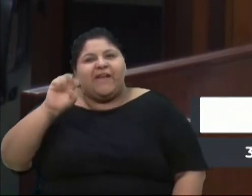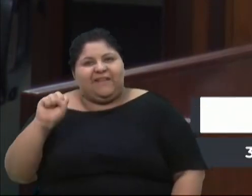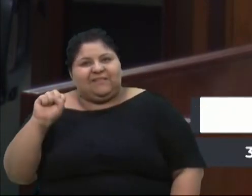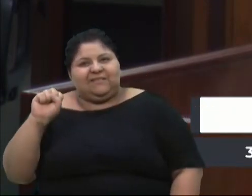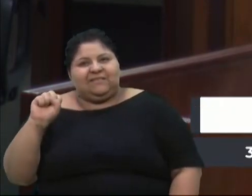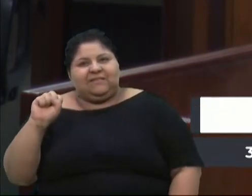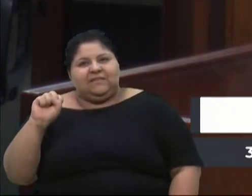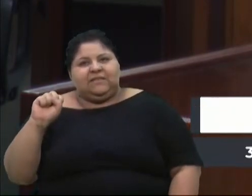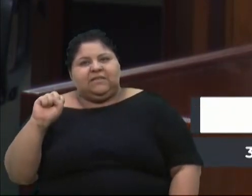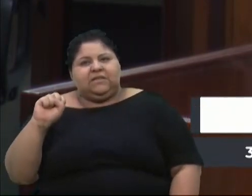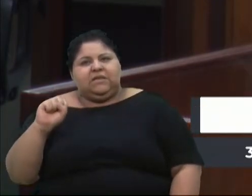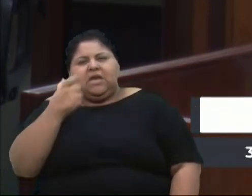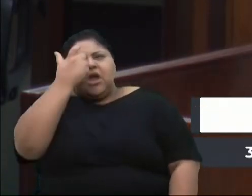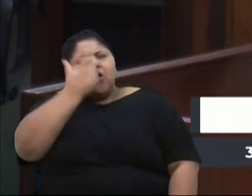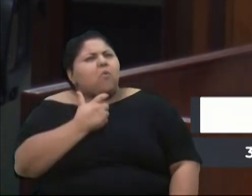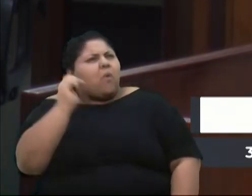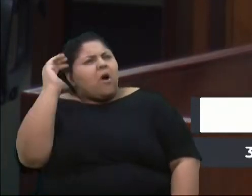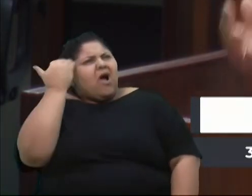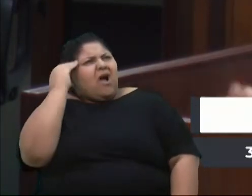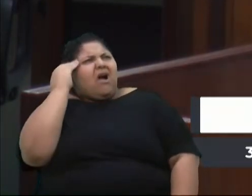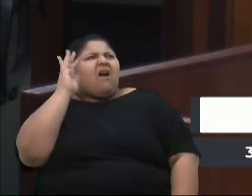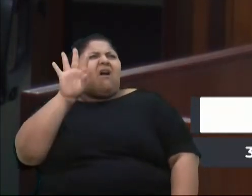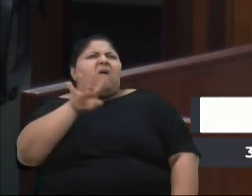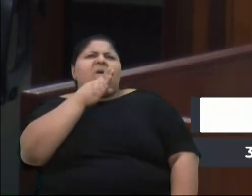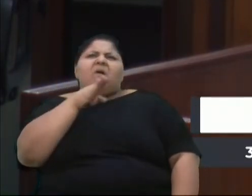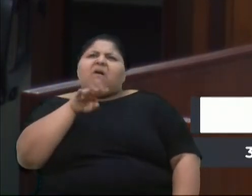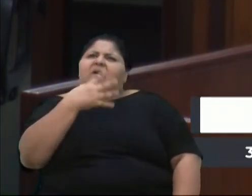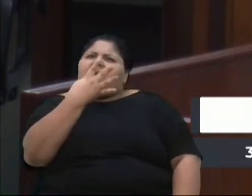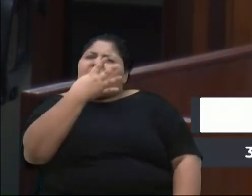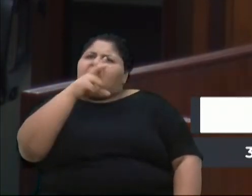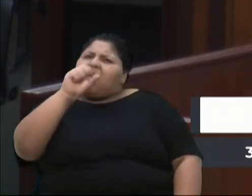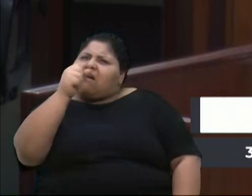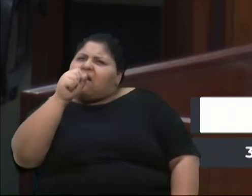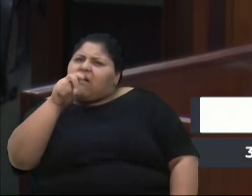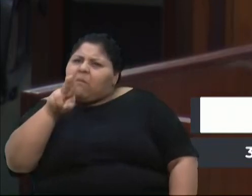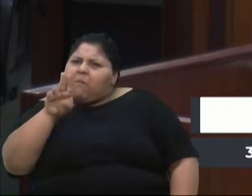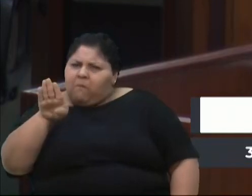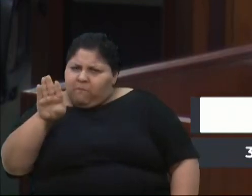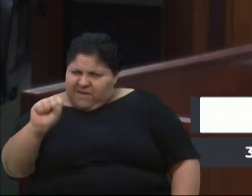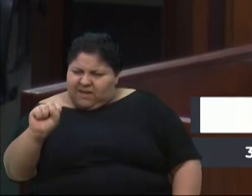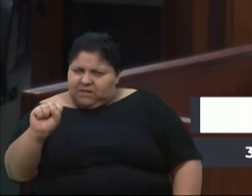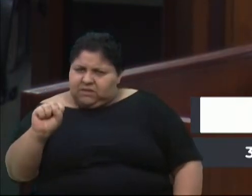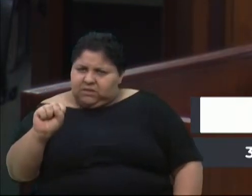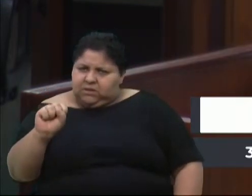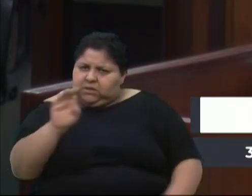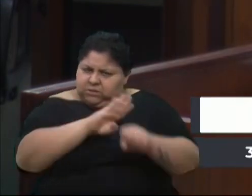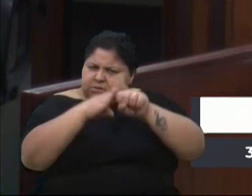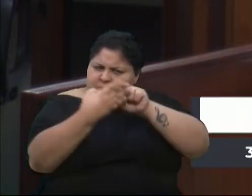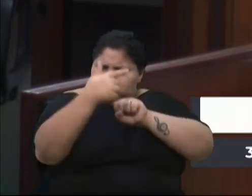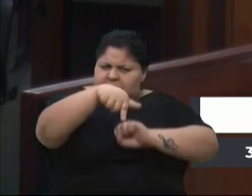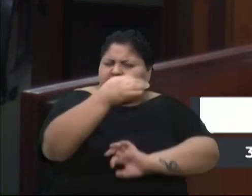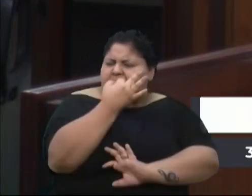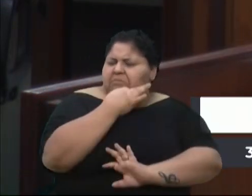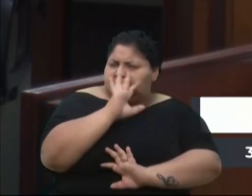Se não me fala na memória, são 48 UBS, né, dos bairros Caxias do Sul.